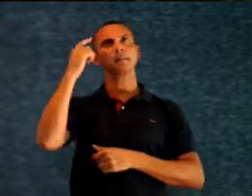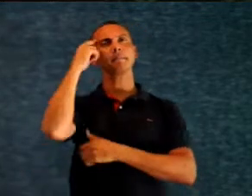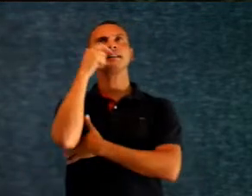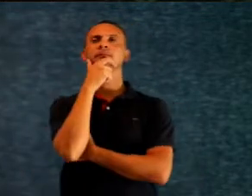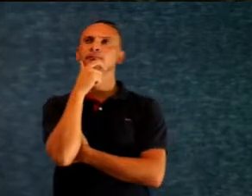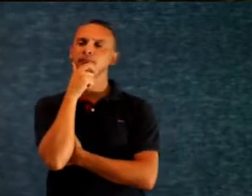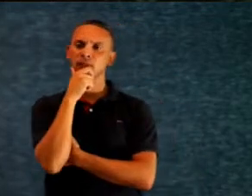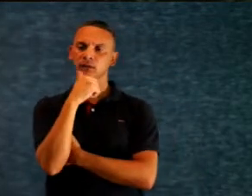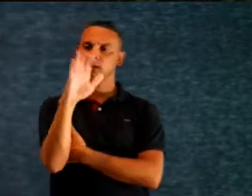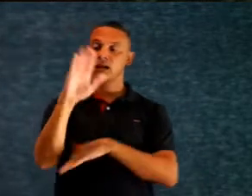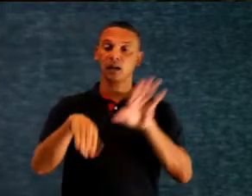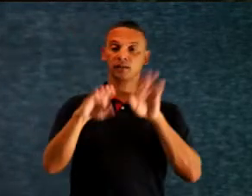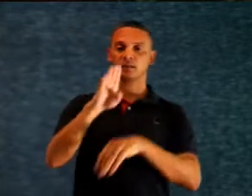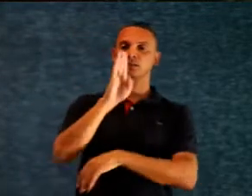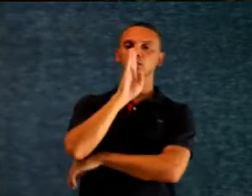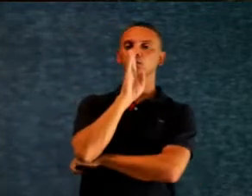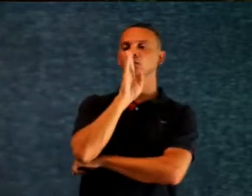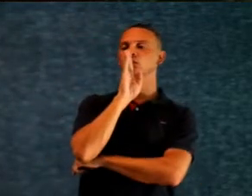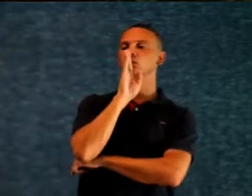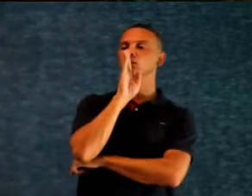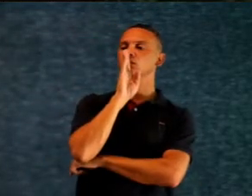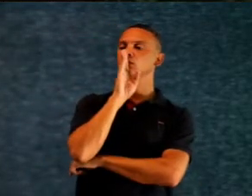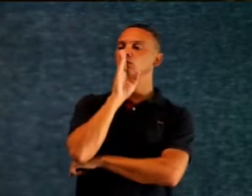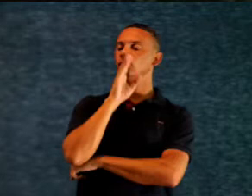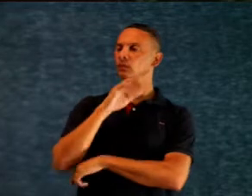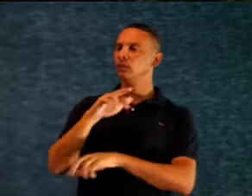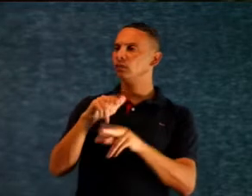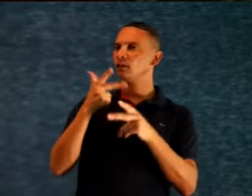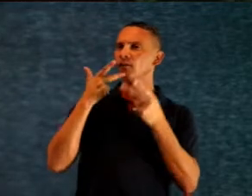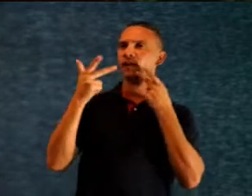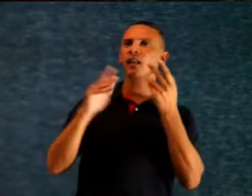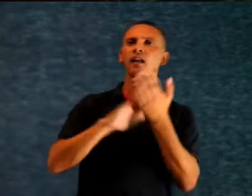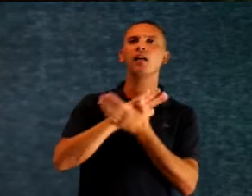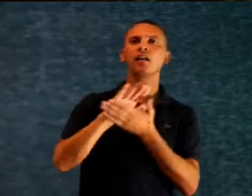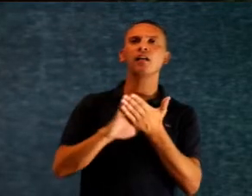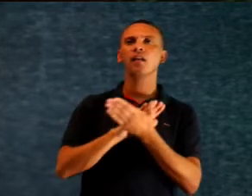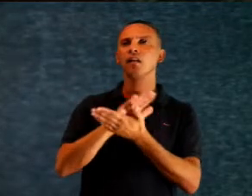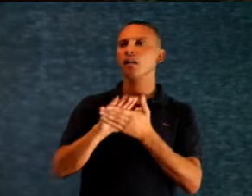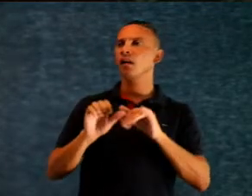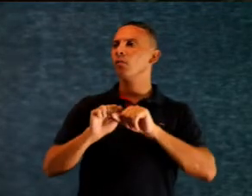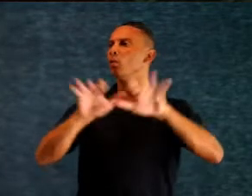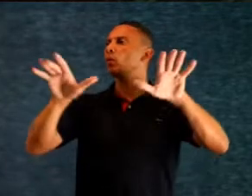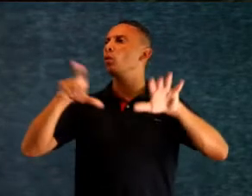o silêncio a que a cronista fora condenada, como tantas vezes comentei com seus filhos e meus grandes